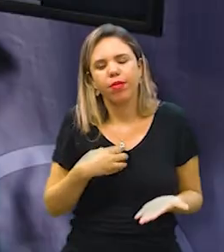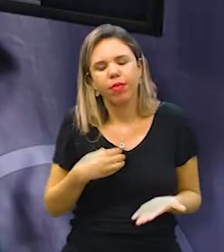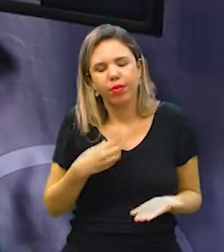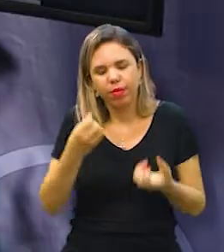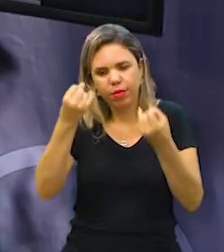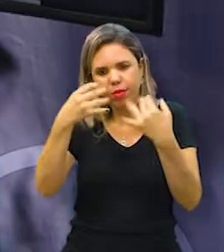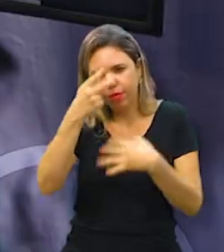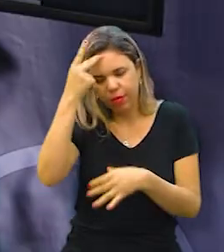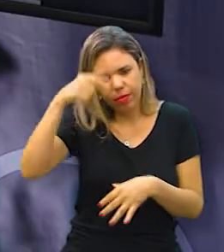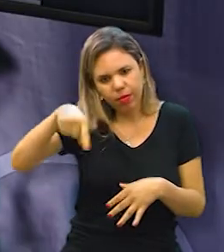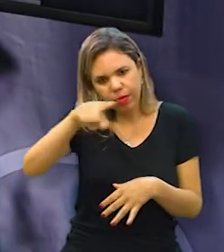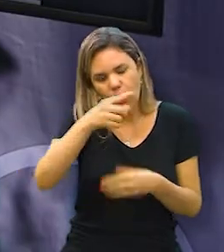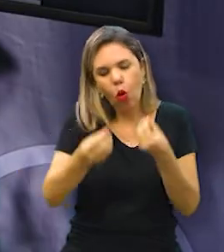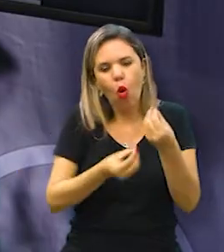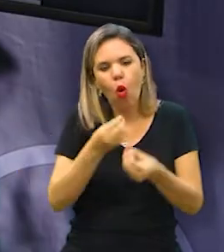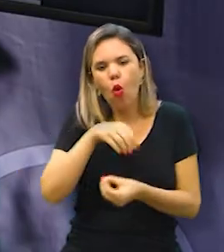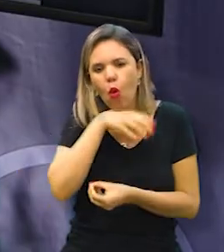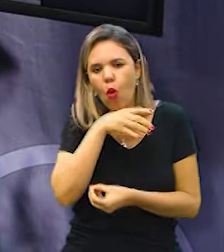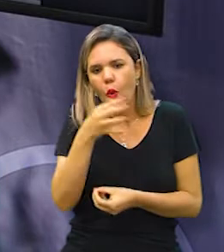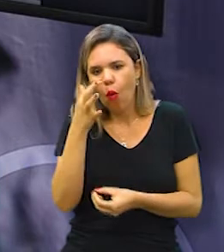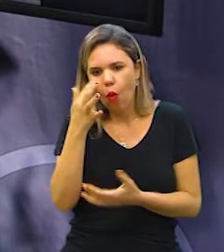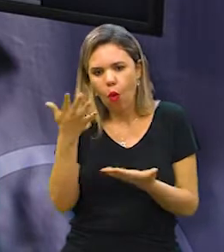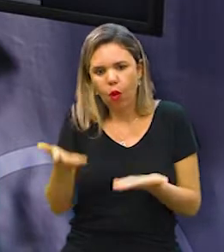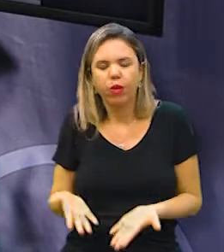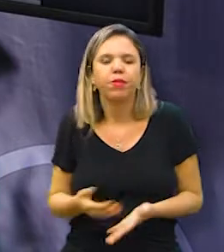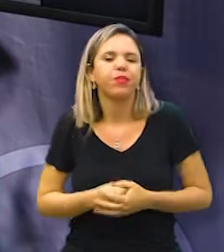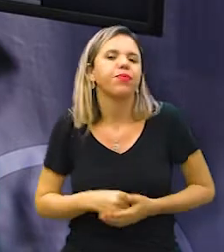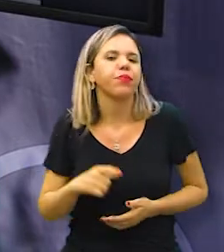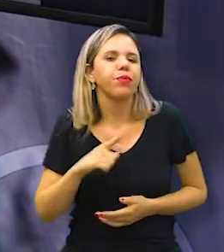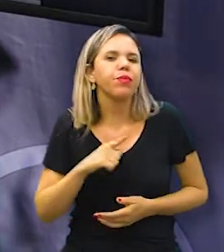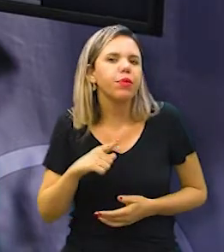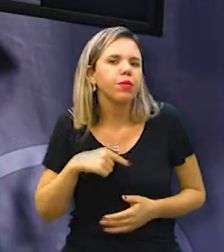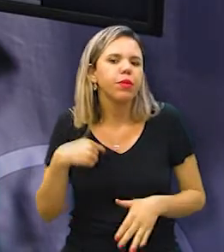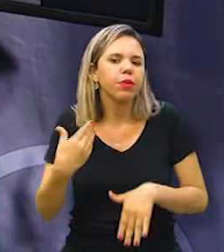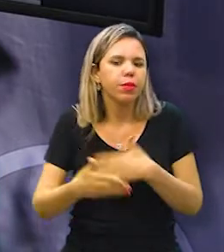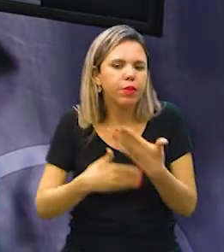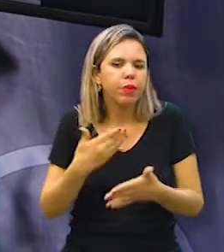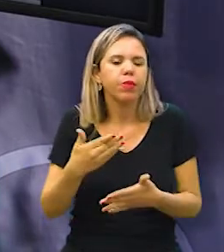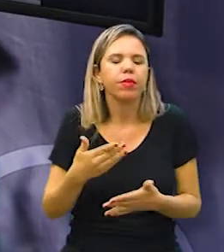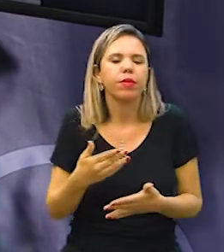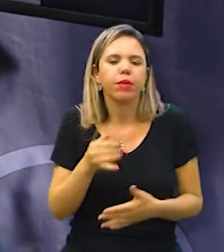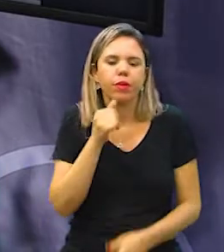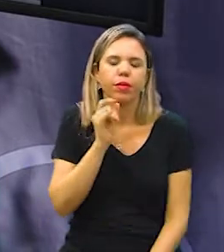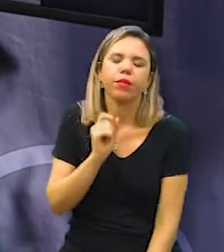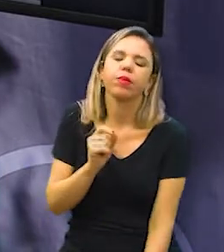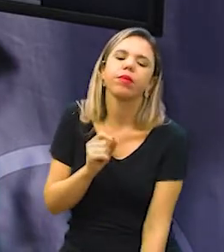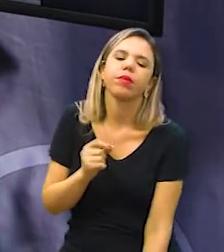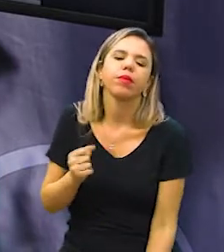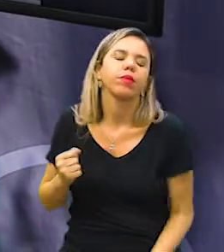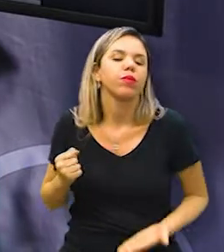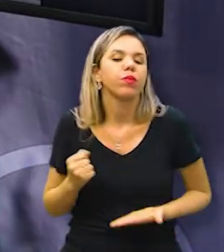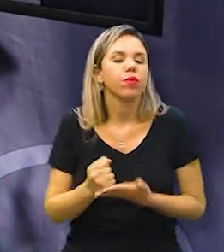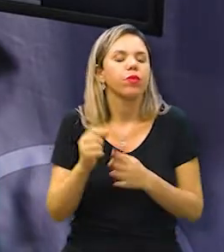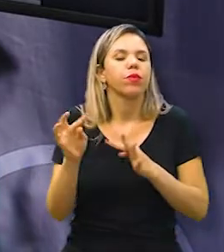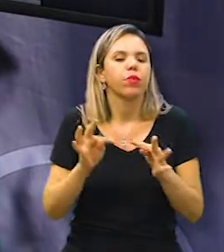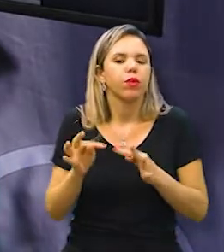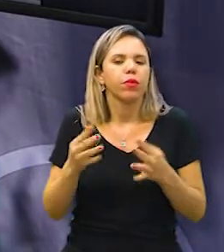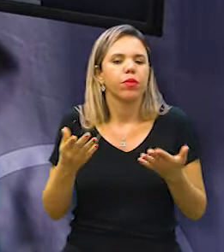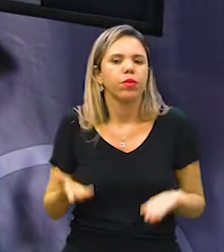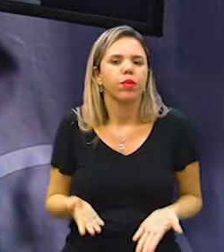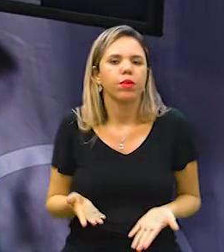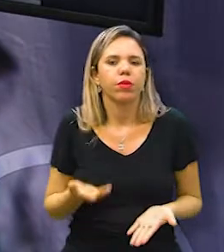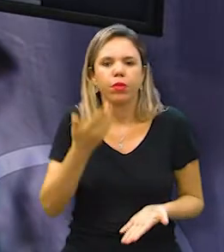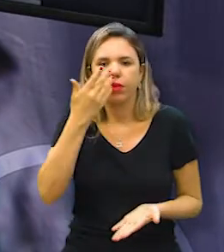para as pessoas como esses animais incríveis tem sido esse instrumento de ajuda, de terapia a